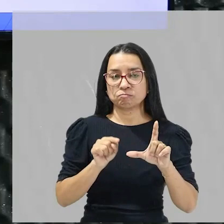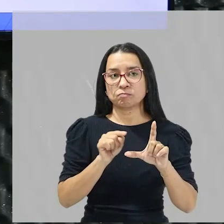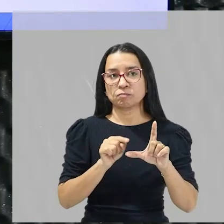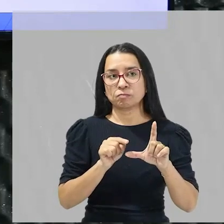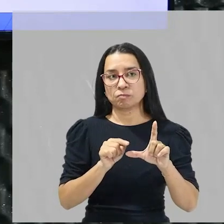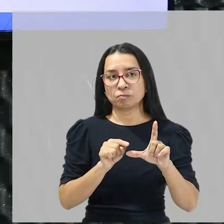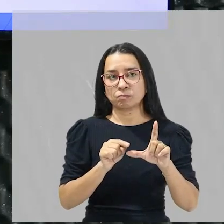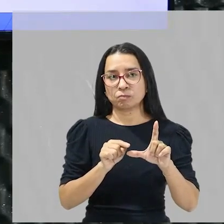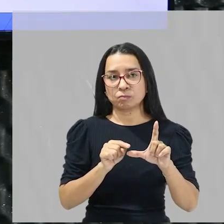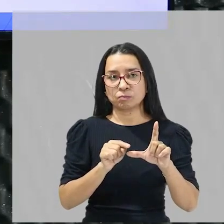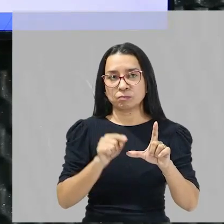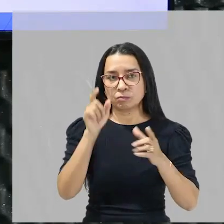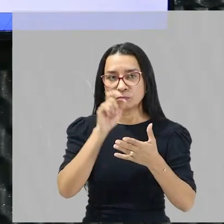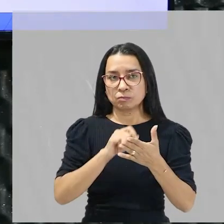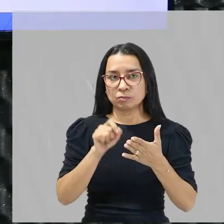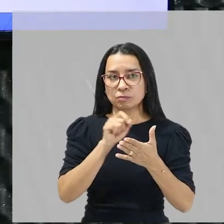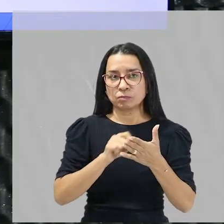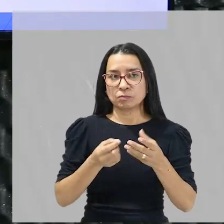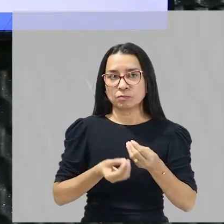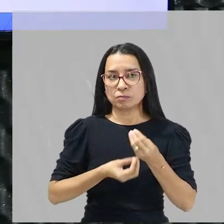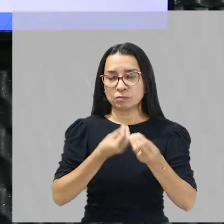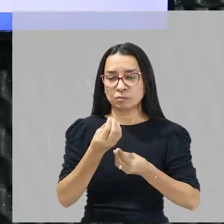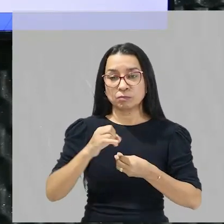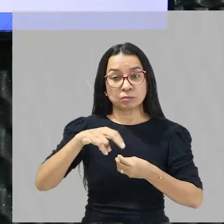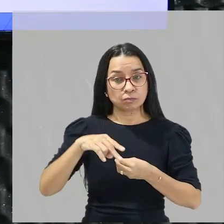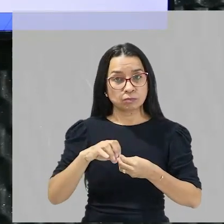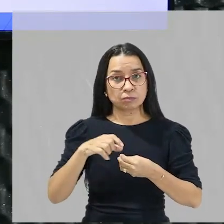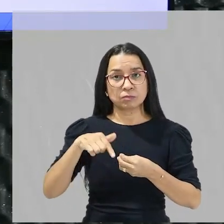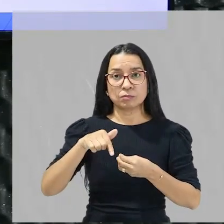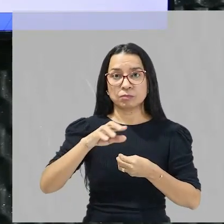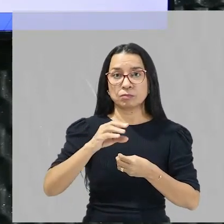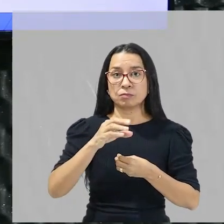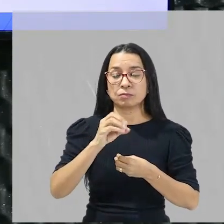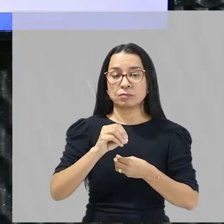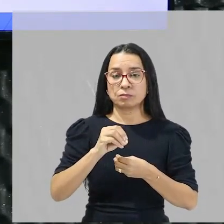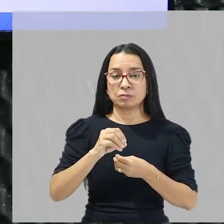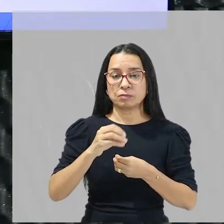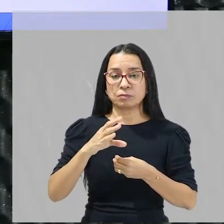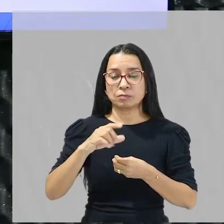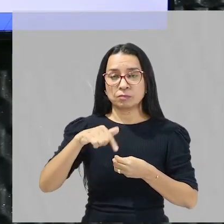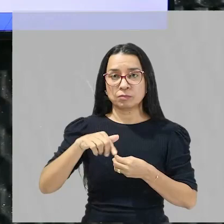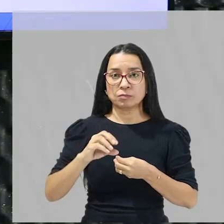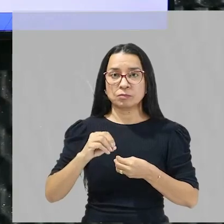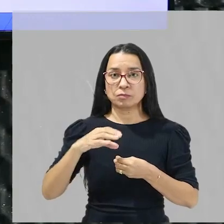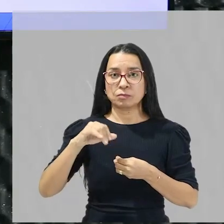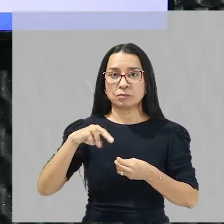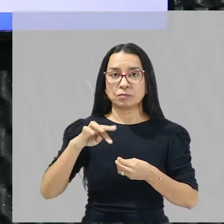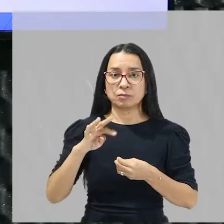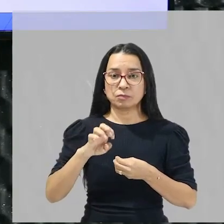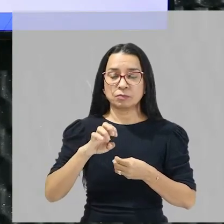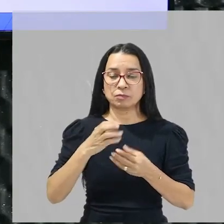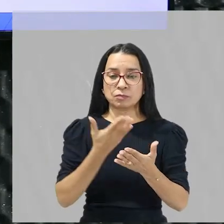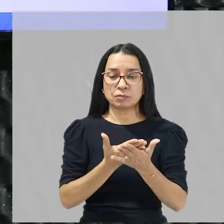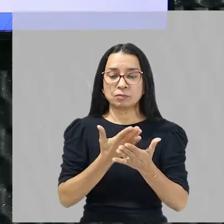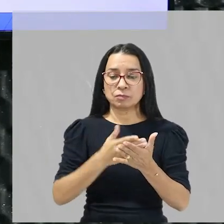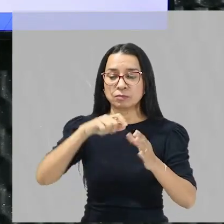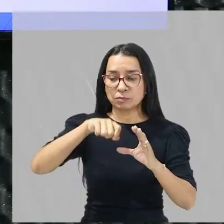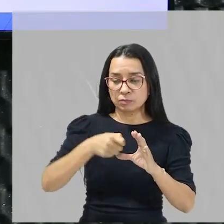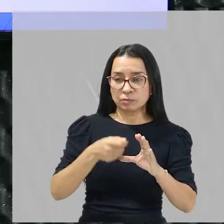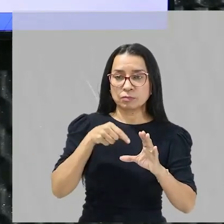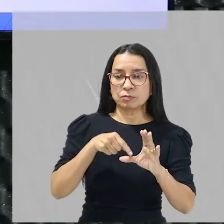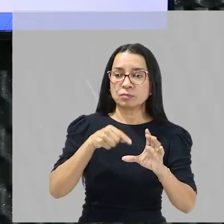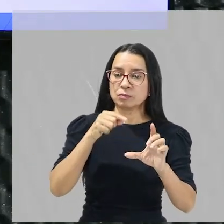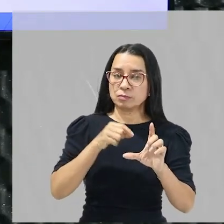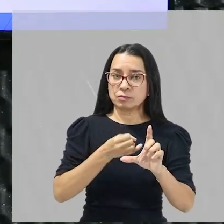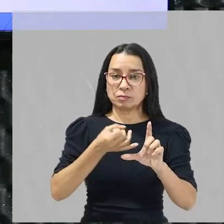logaritmando, escrevi como inequação quociente e estou fazendo o estudo do sinal dentro daquela condição lá,